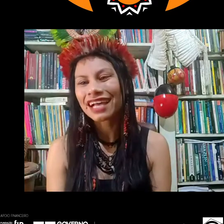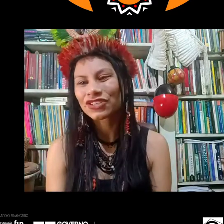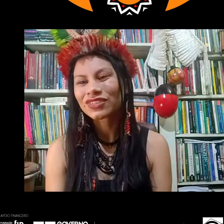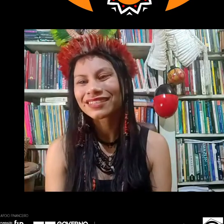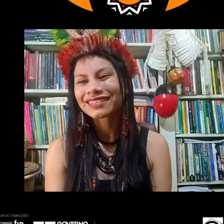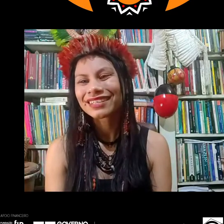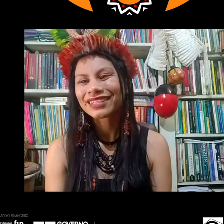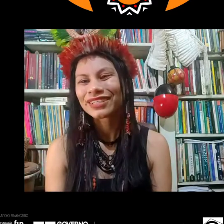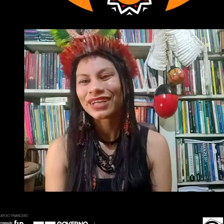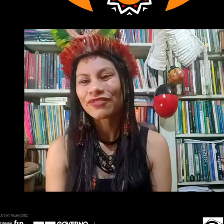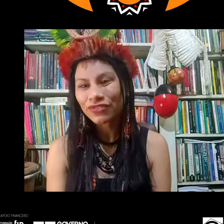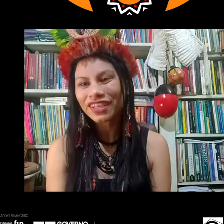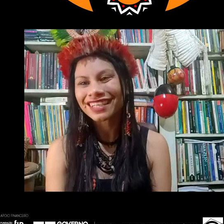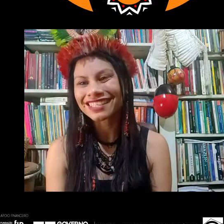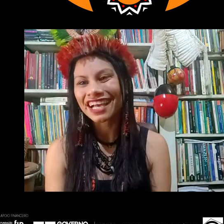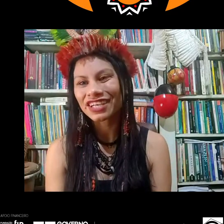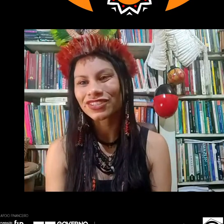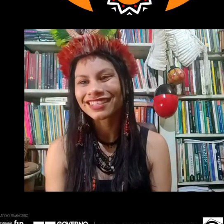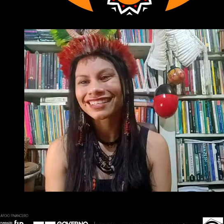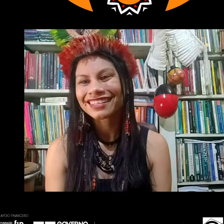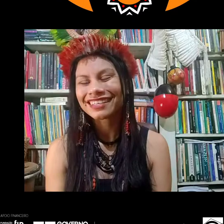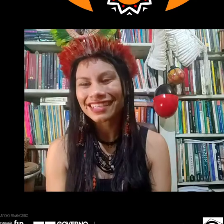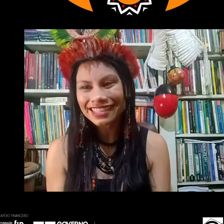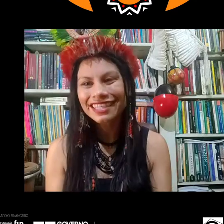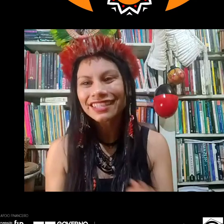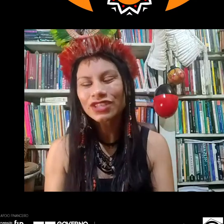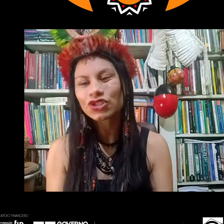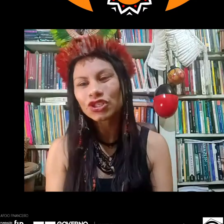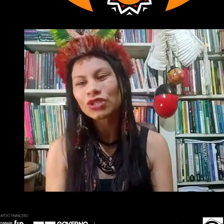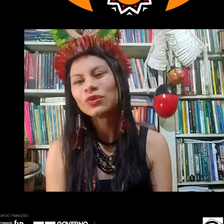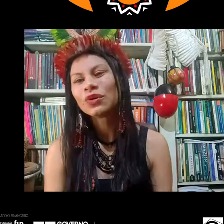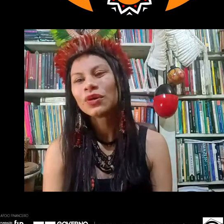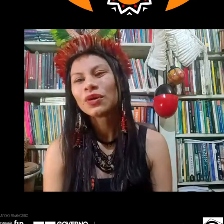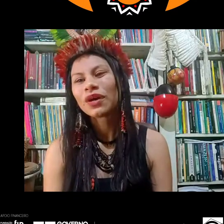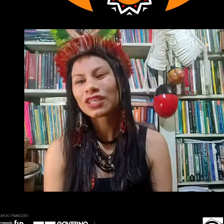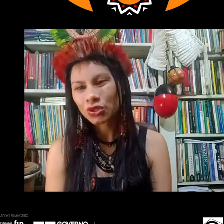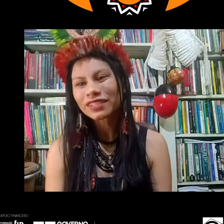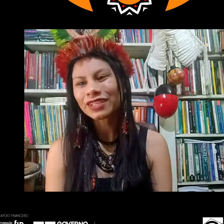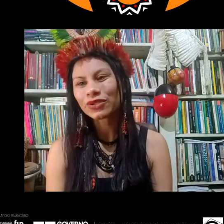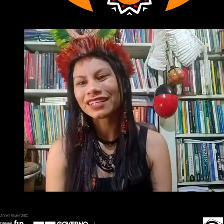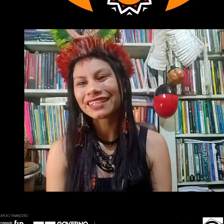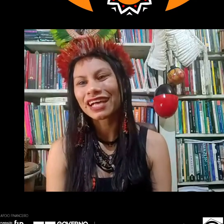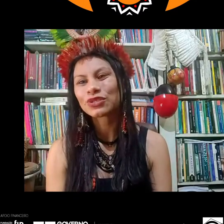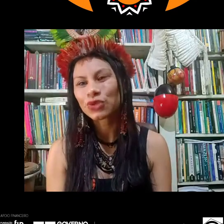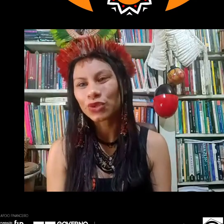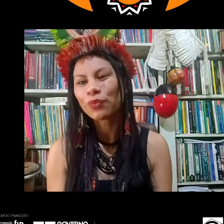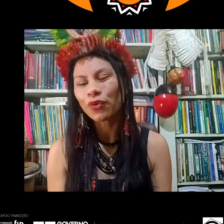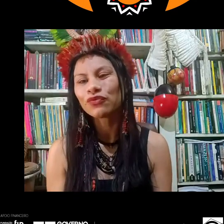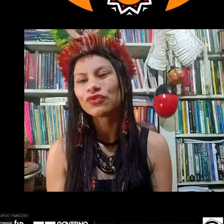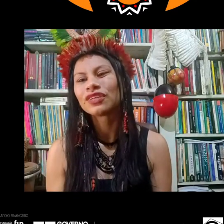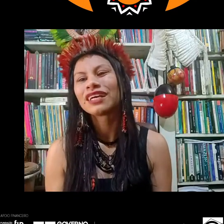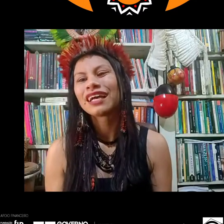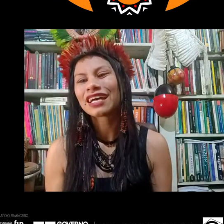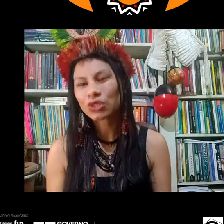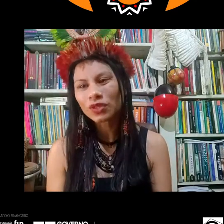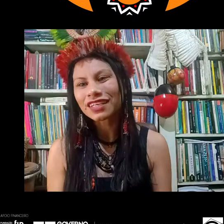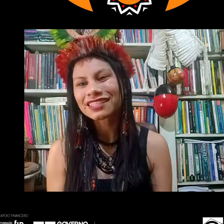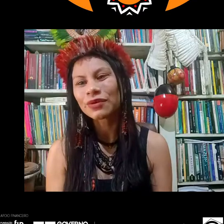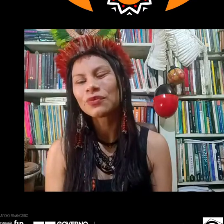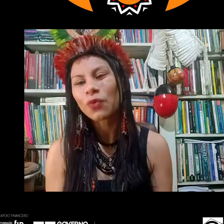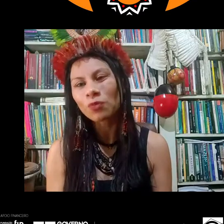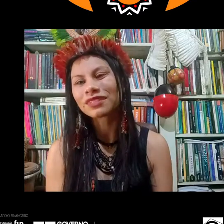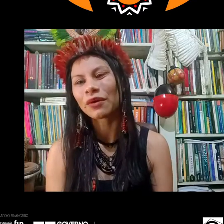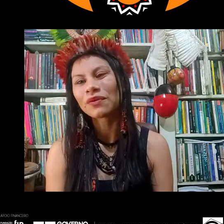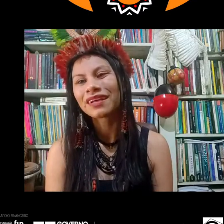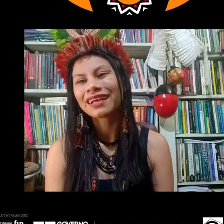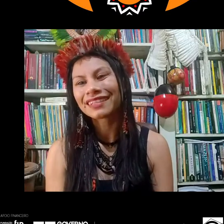à cidade, a viver na cidade e a ser entendido a sua territorialidade, o seu povo, a sua